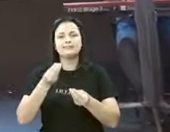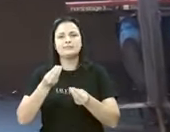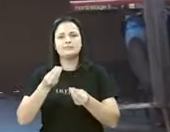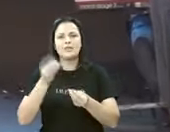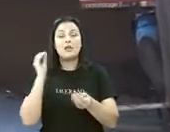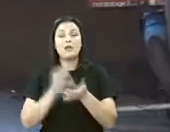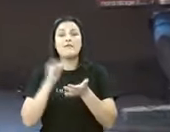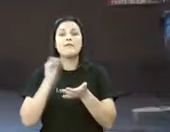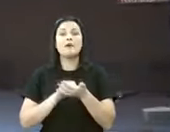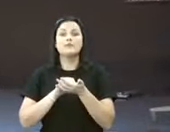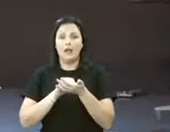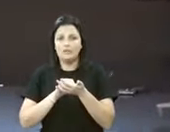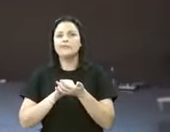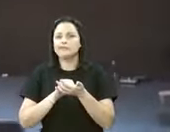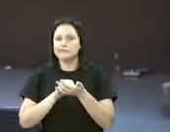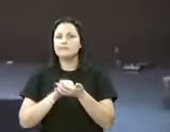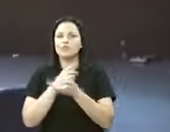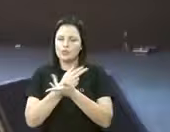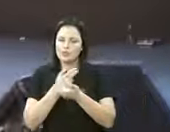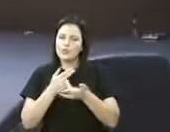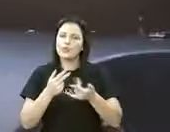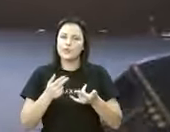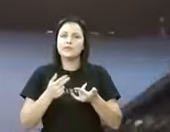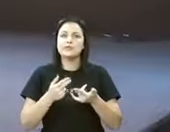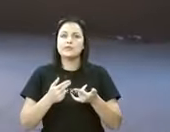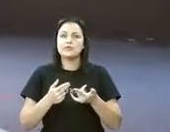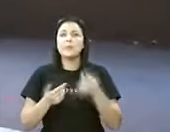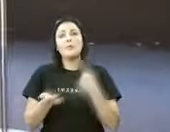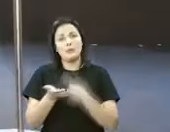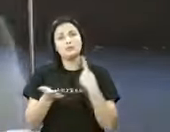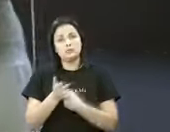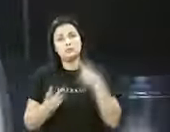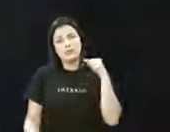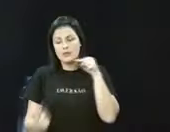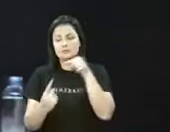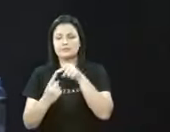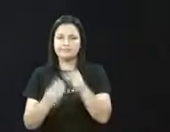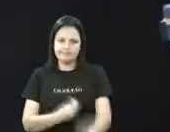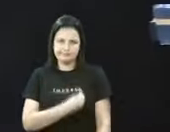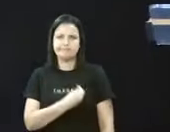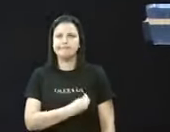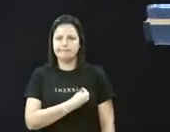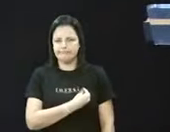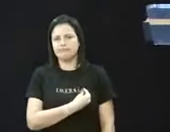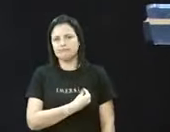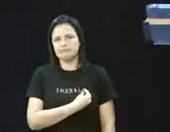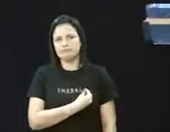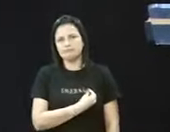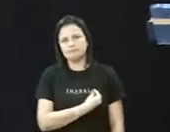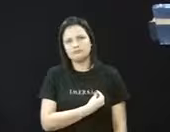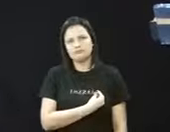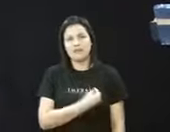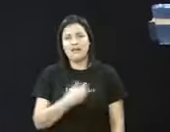Me faltava muita coisa para ser o que ele estava me propondo ser. Então eu dizia, não, eu vou morrer porque